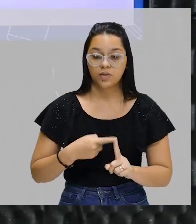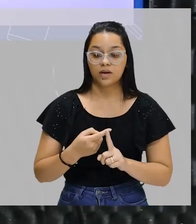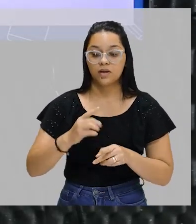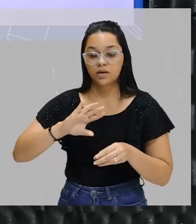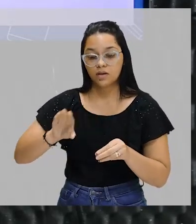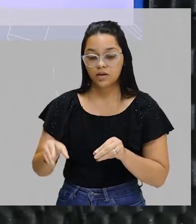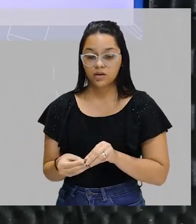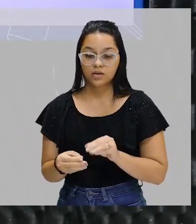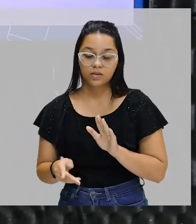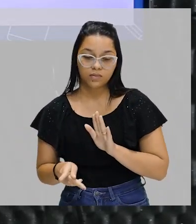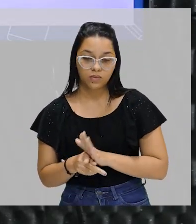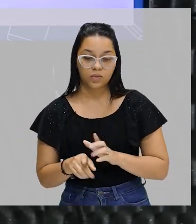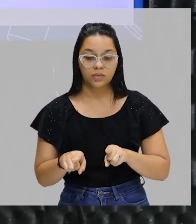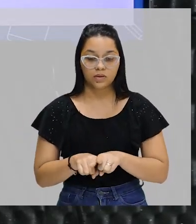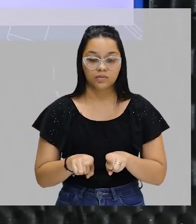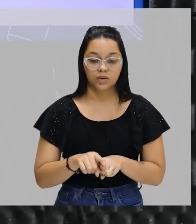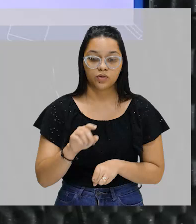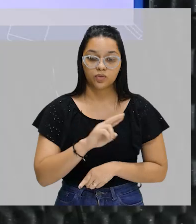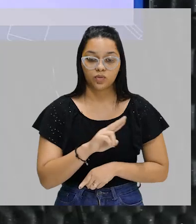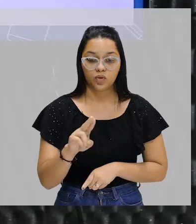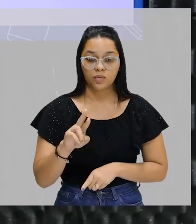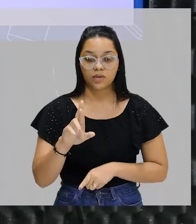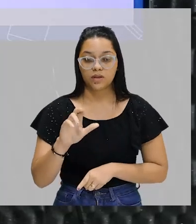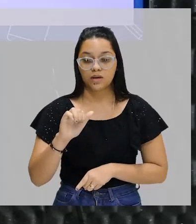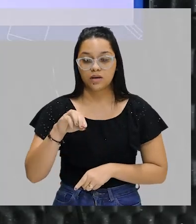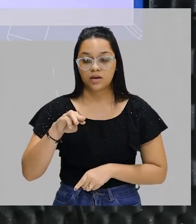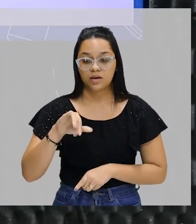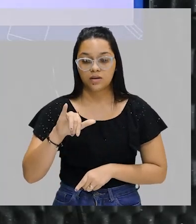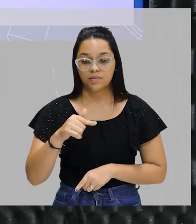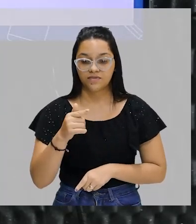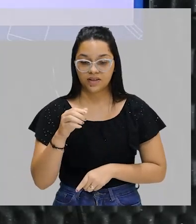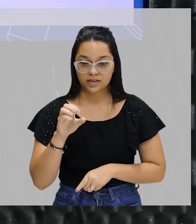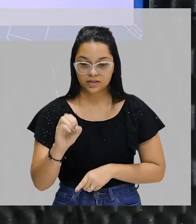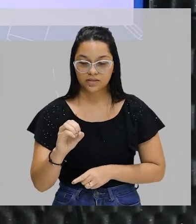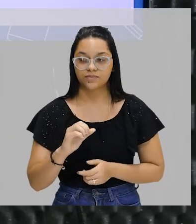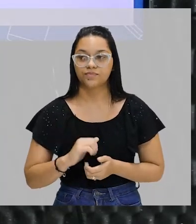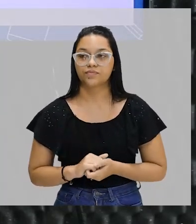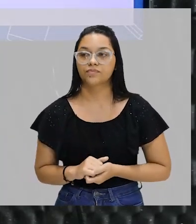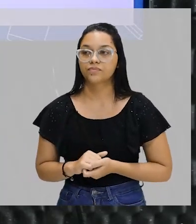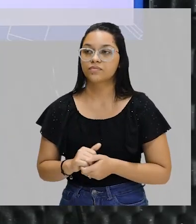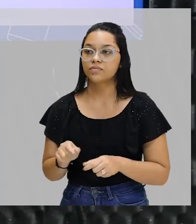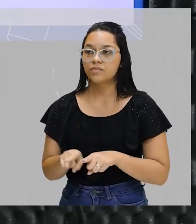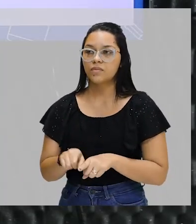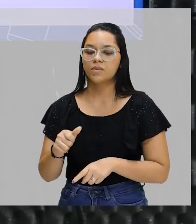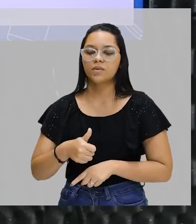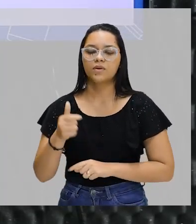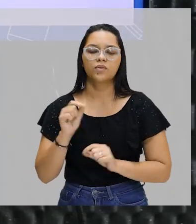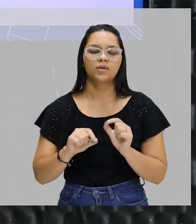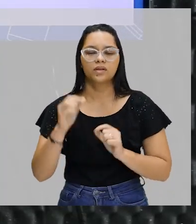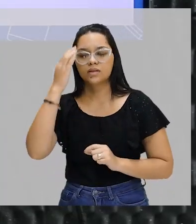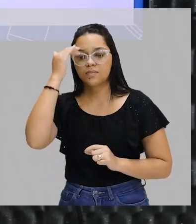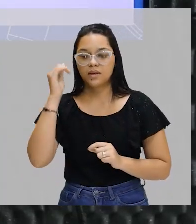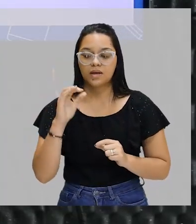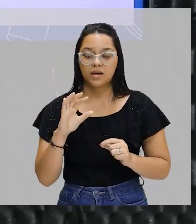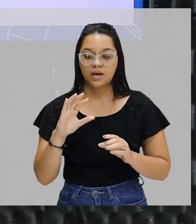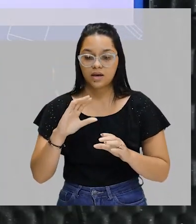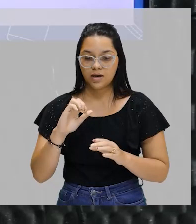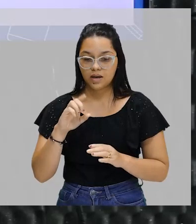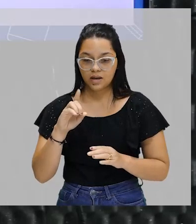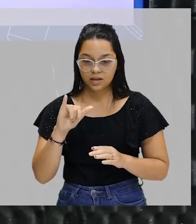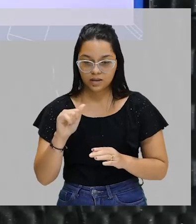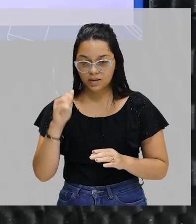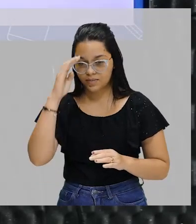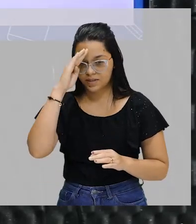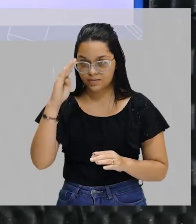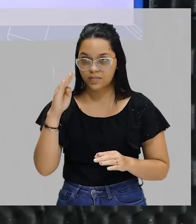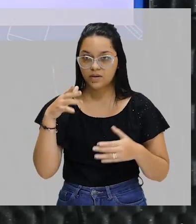da posição e do nome da ramificação, certo? Primeiro passo, determinar a cadeia principal, certo?